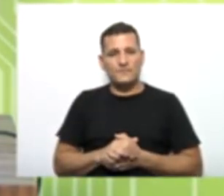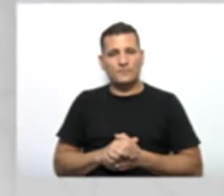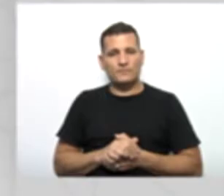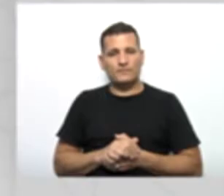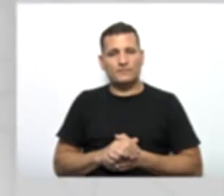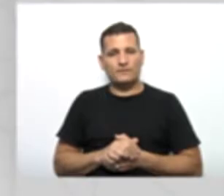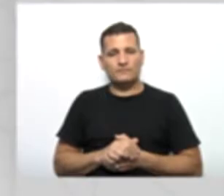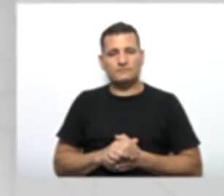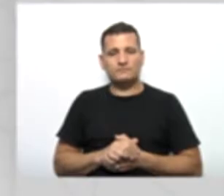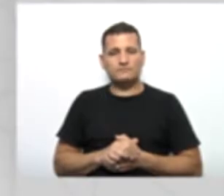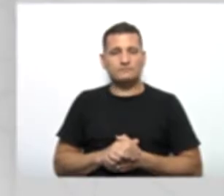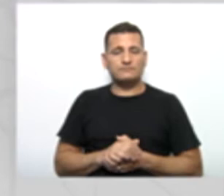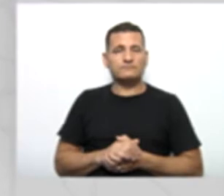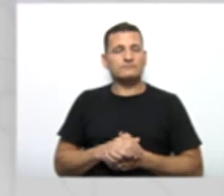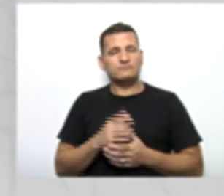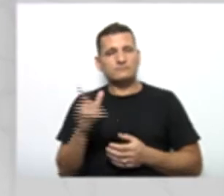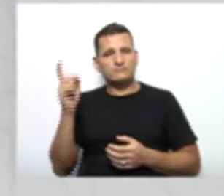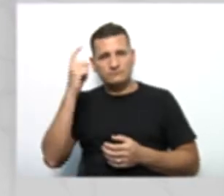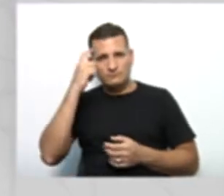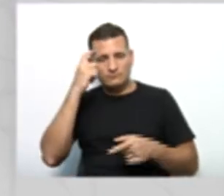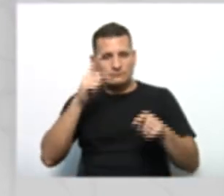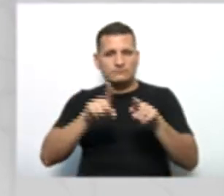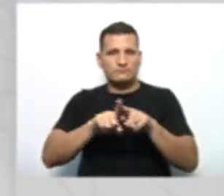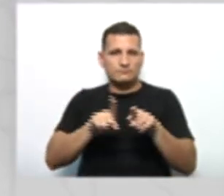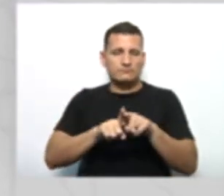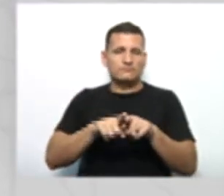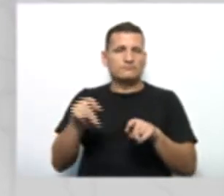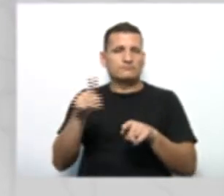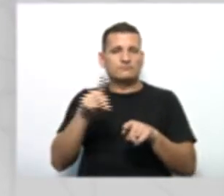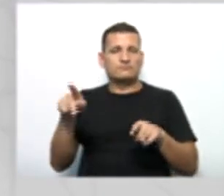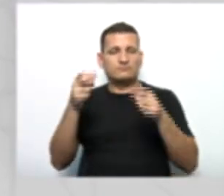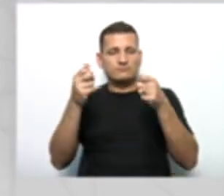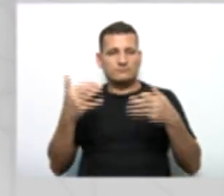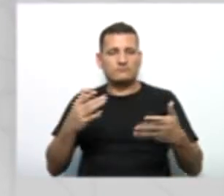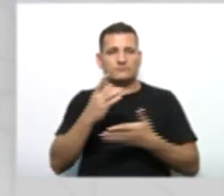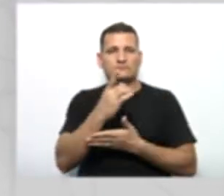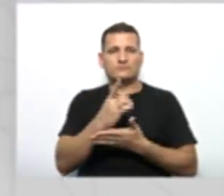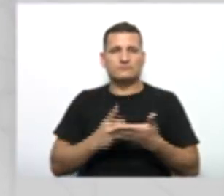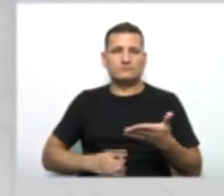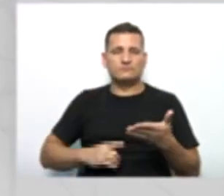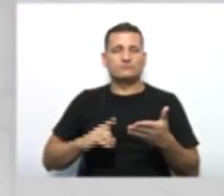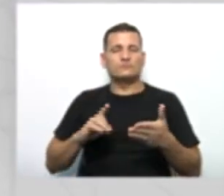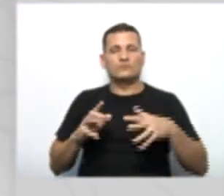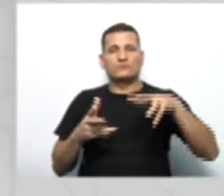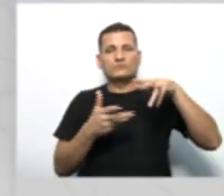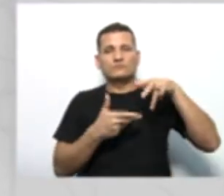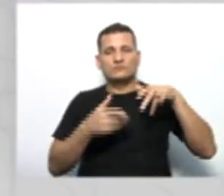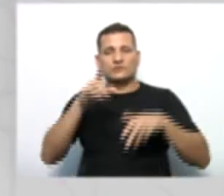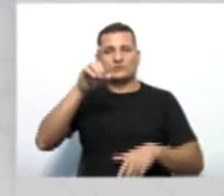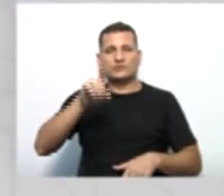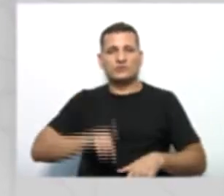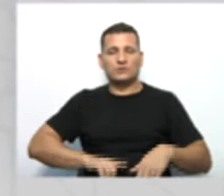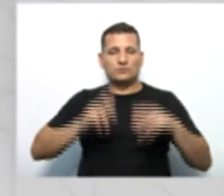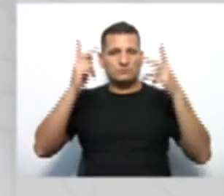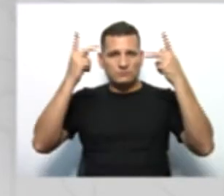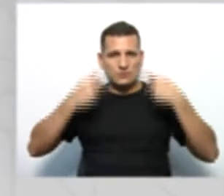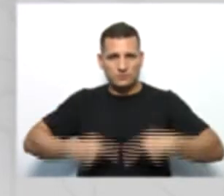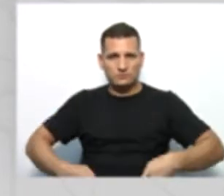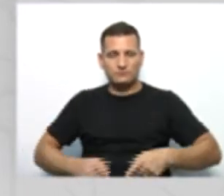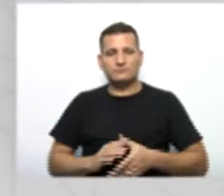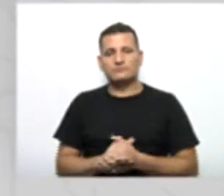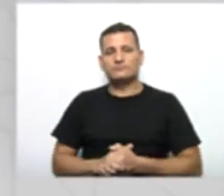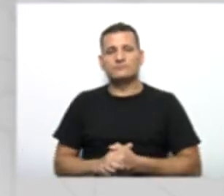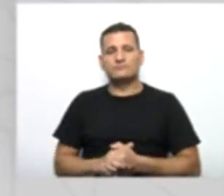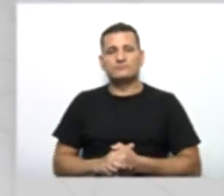Outro momento que nós precisamos pensar, o professor Cássio nos lembrou da Declaração Universal dos Direitos Humanos. E